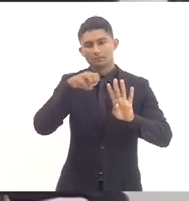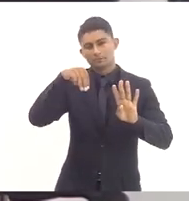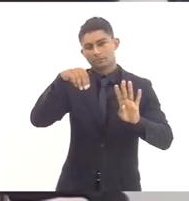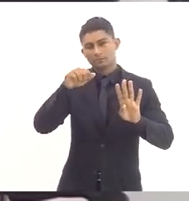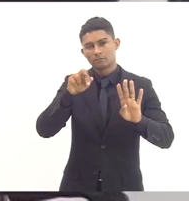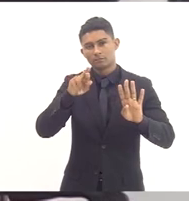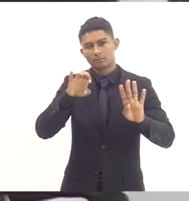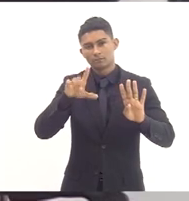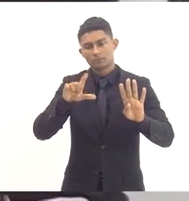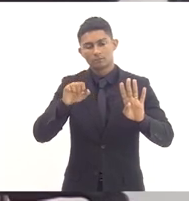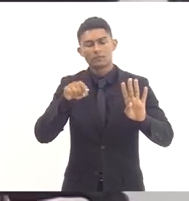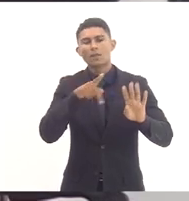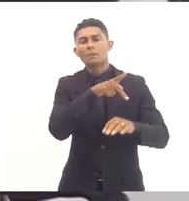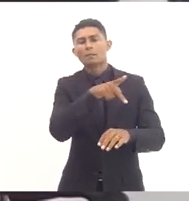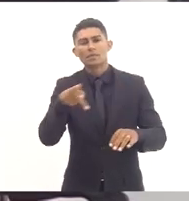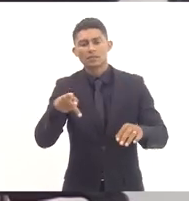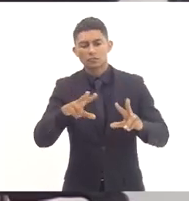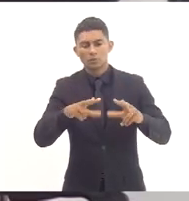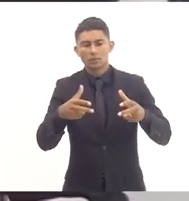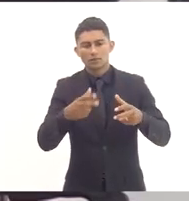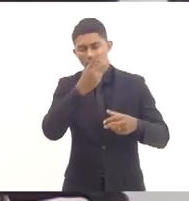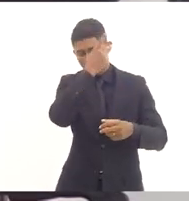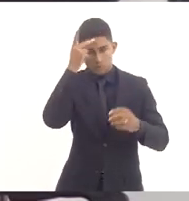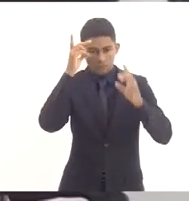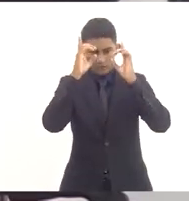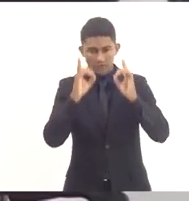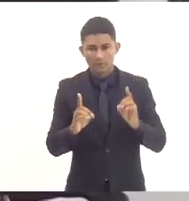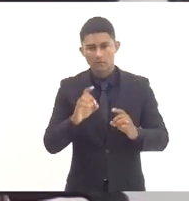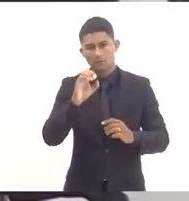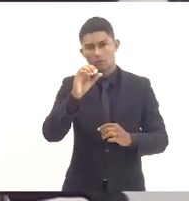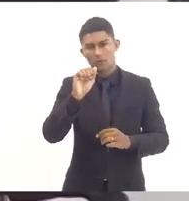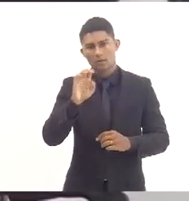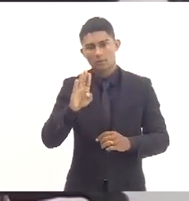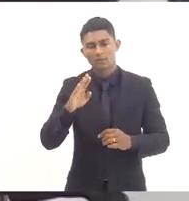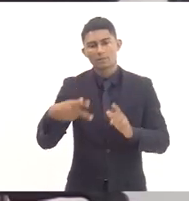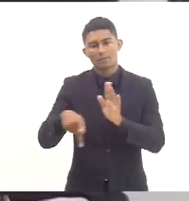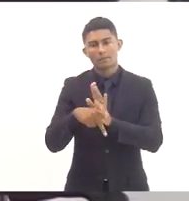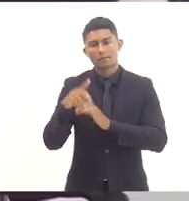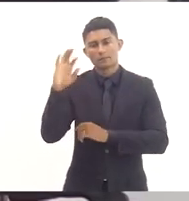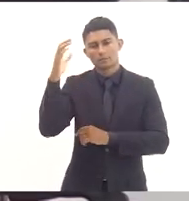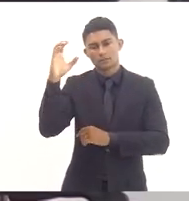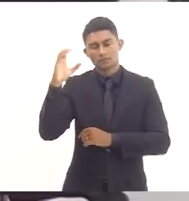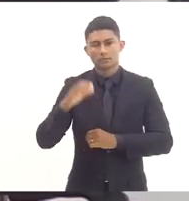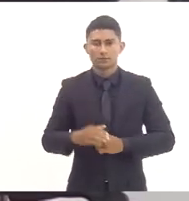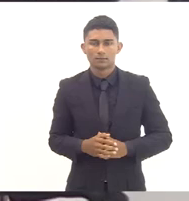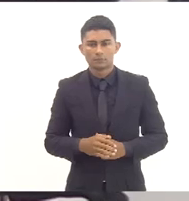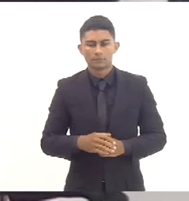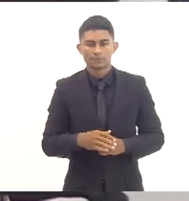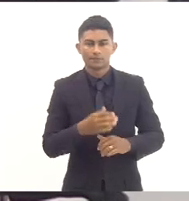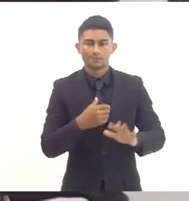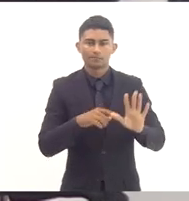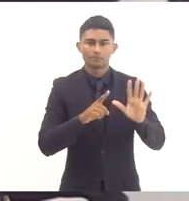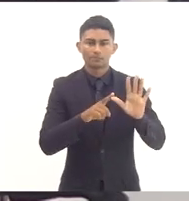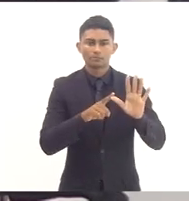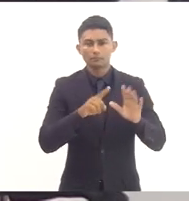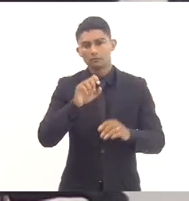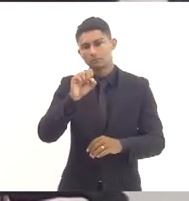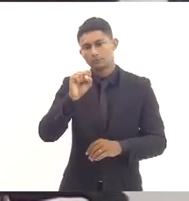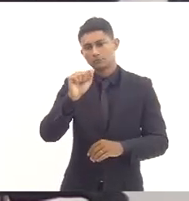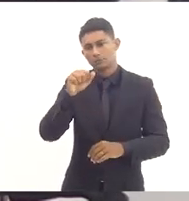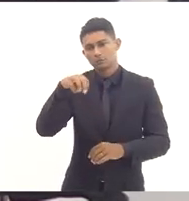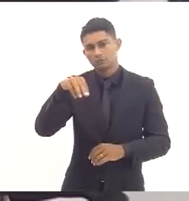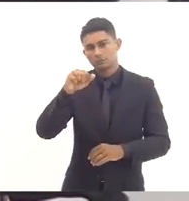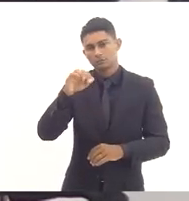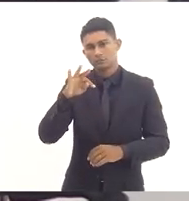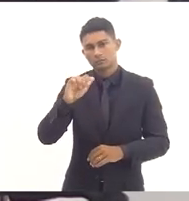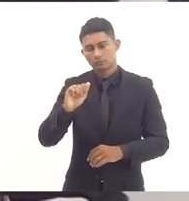presidente da Comissão da pessoa com deficiência da OAB de Niterói Samantha Moura